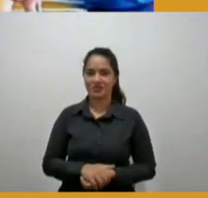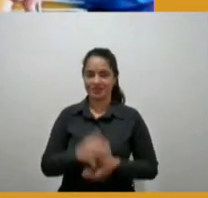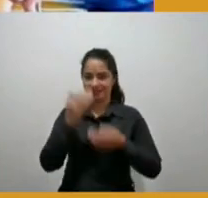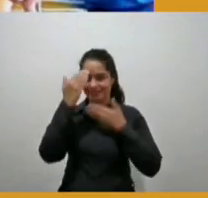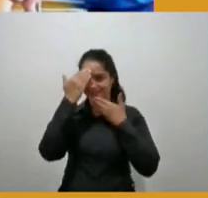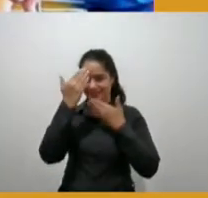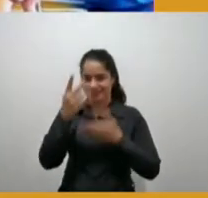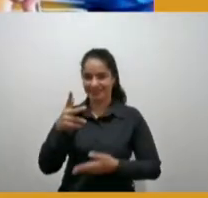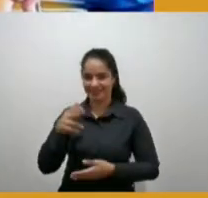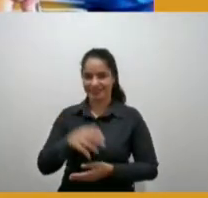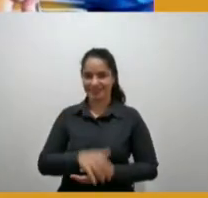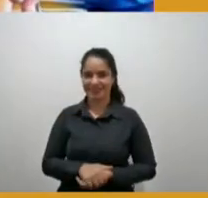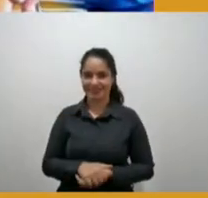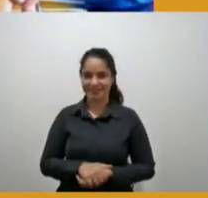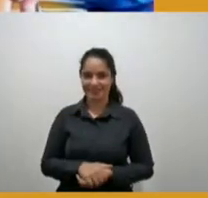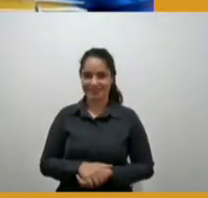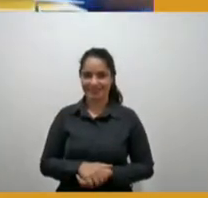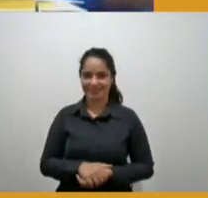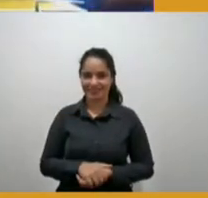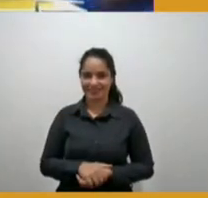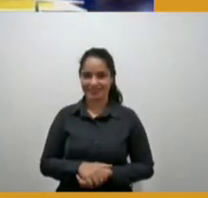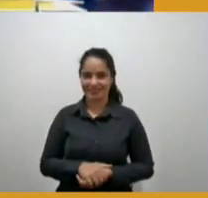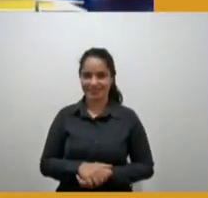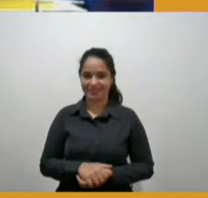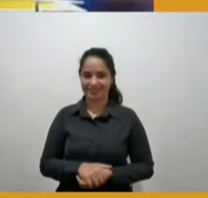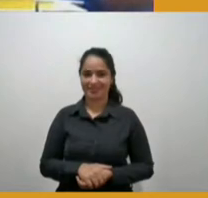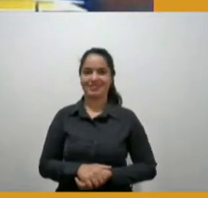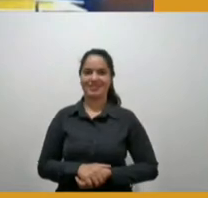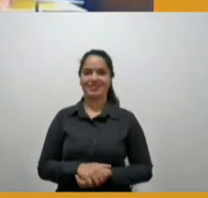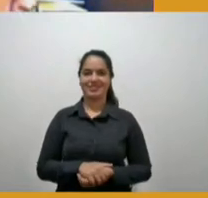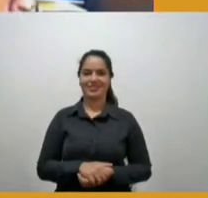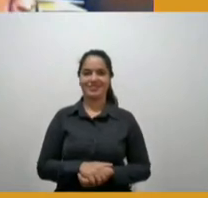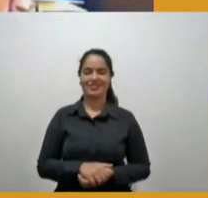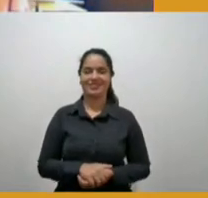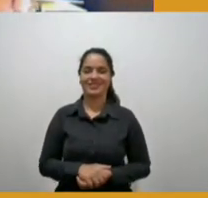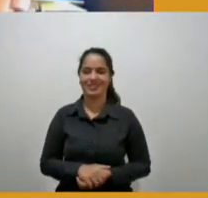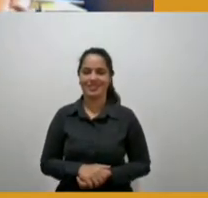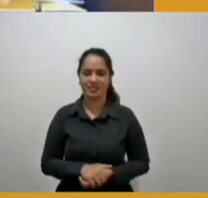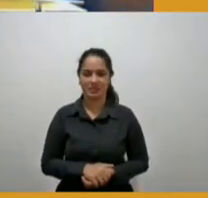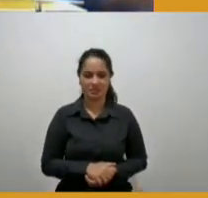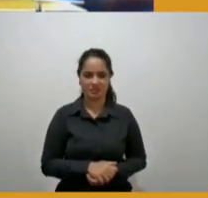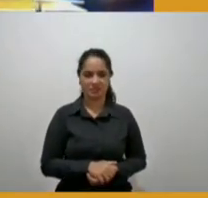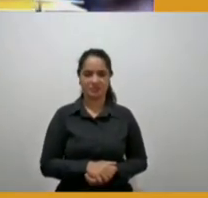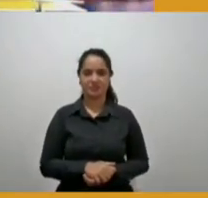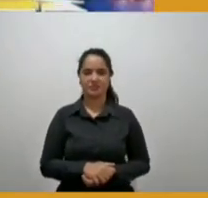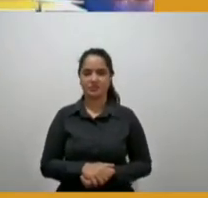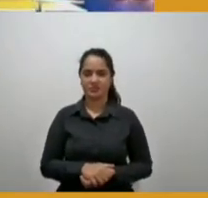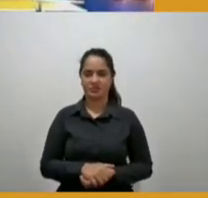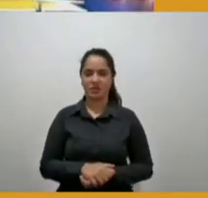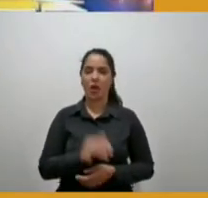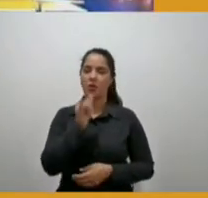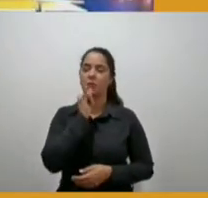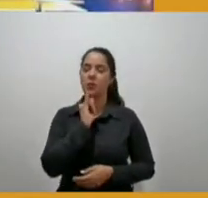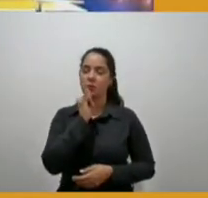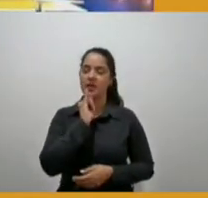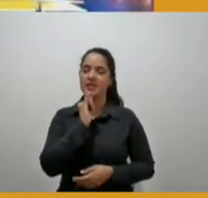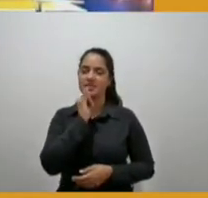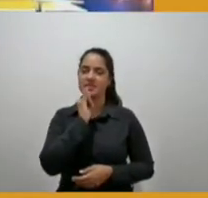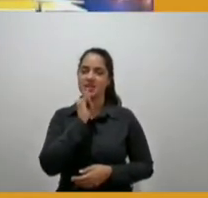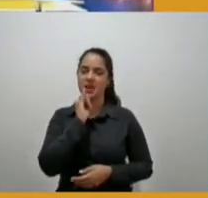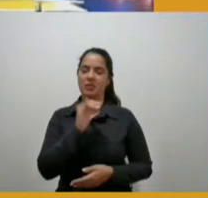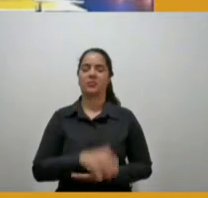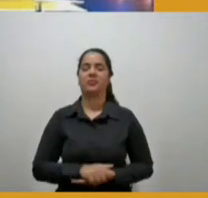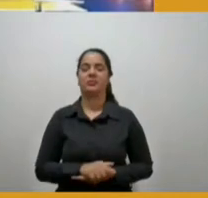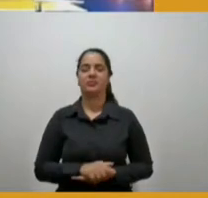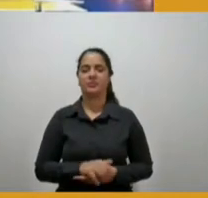perdão. Obrigado. Bom, vejam, eu vou dar um exemplo concreto e alguma coisa que anuncia bem, mostra bem